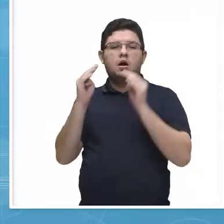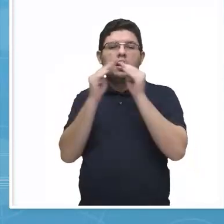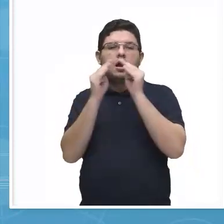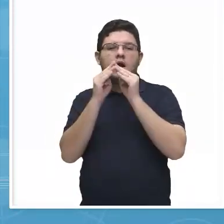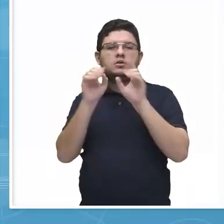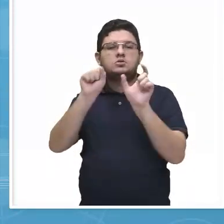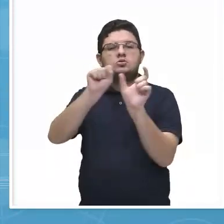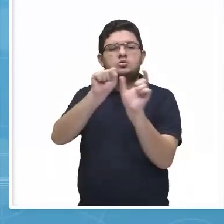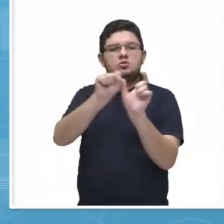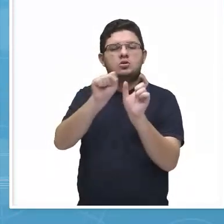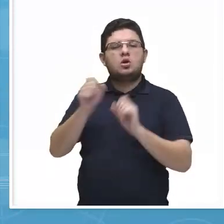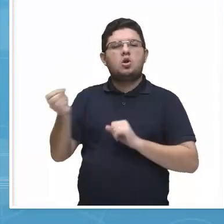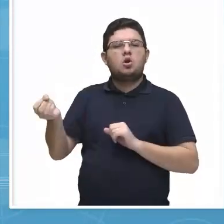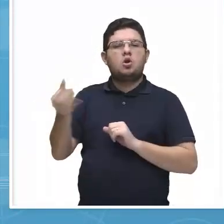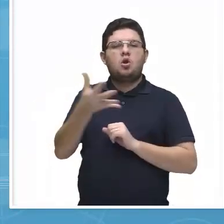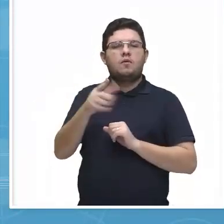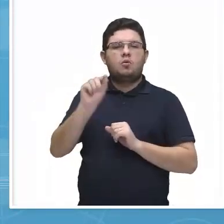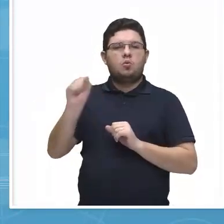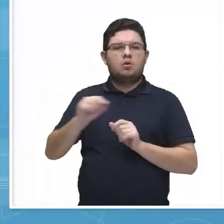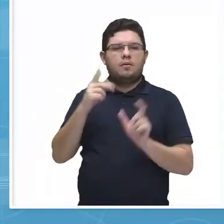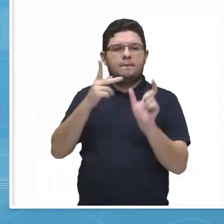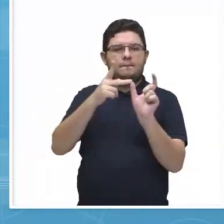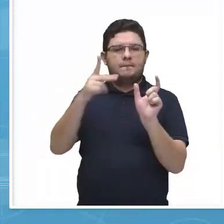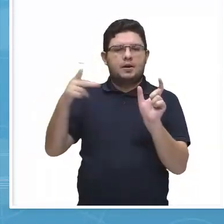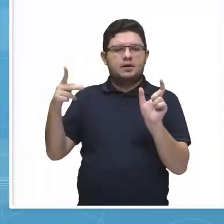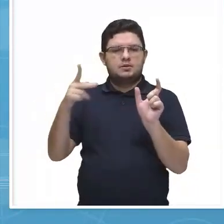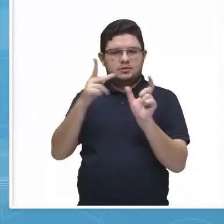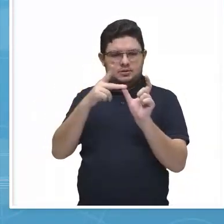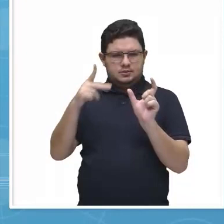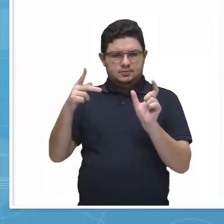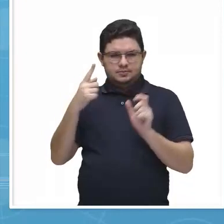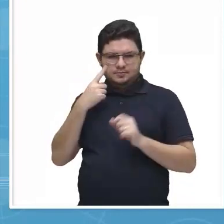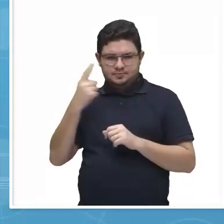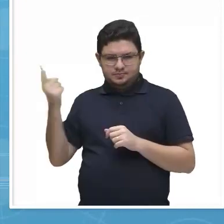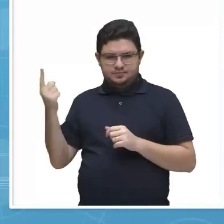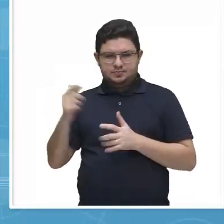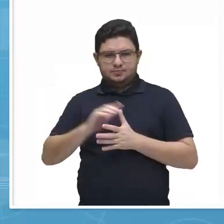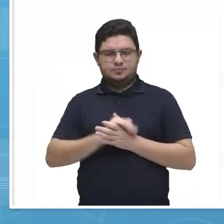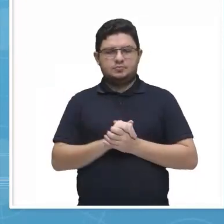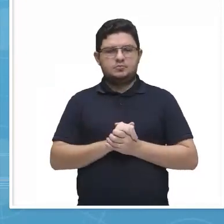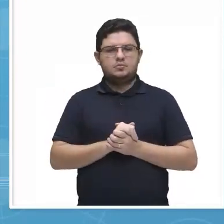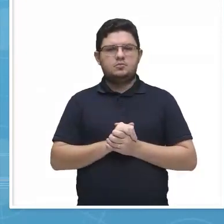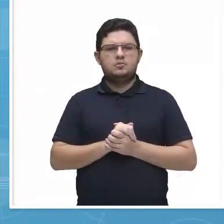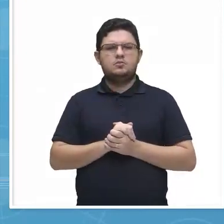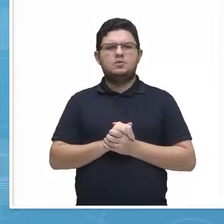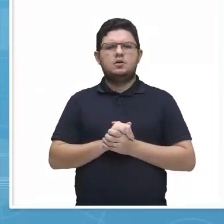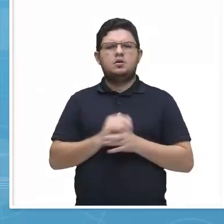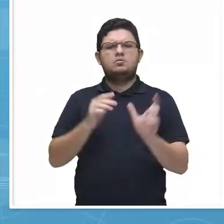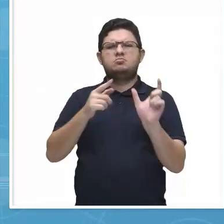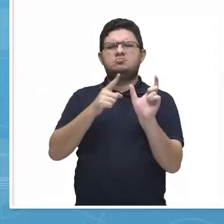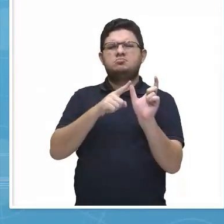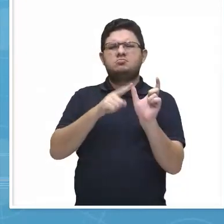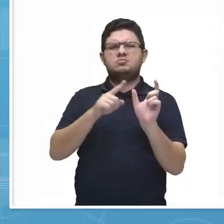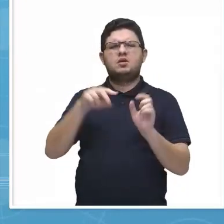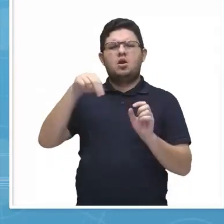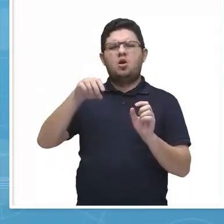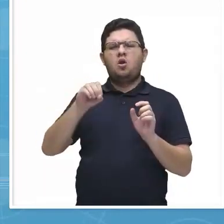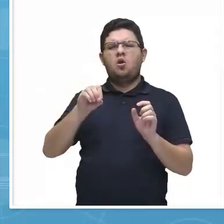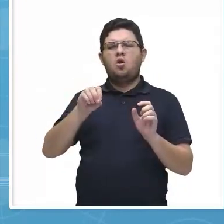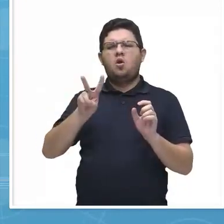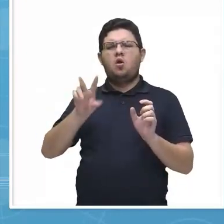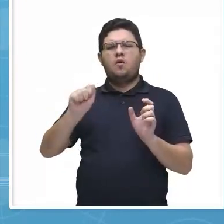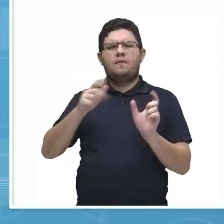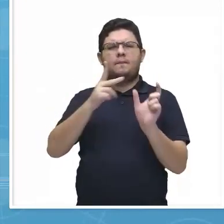predicado. Nova é um predicativo. Predicativo de quem? Predicativo é uma